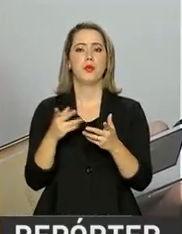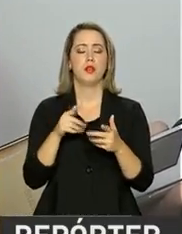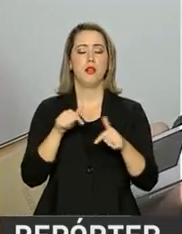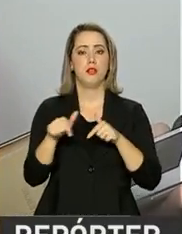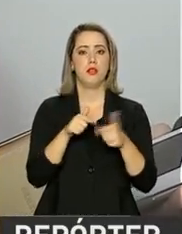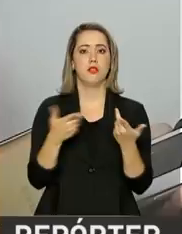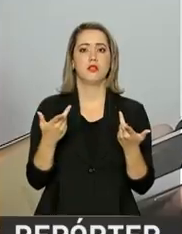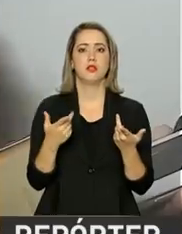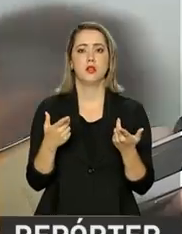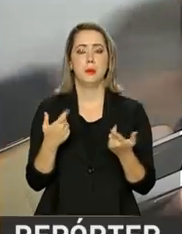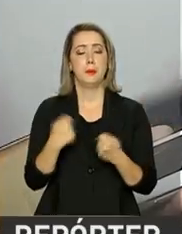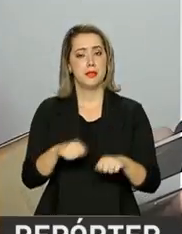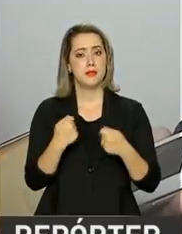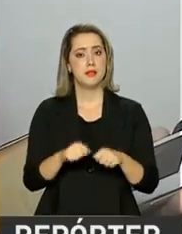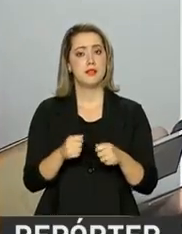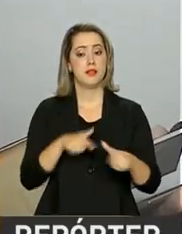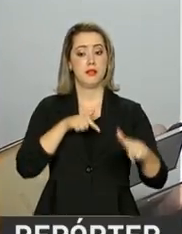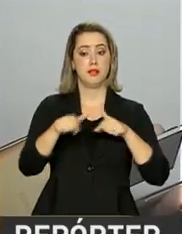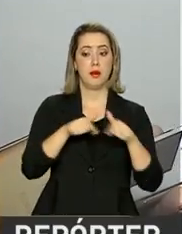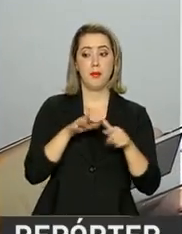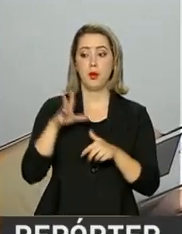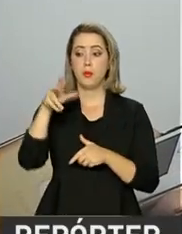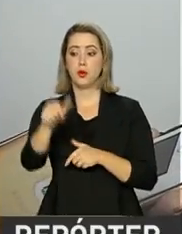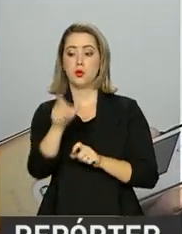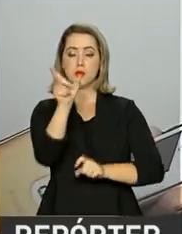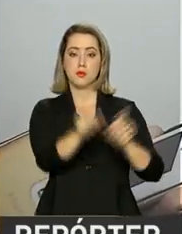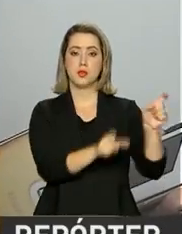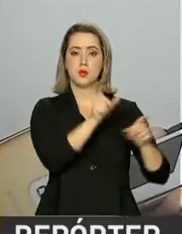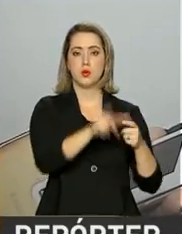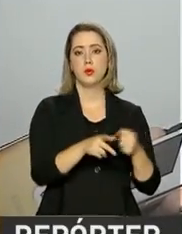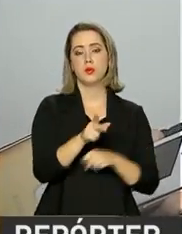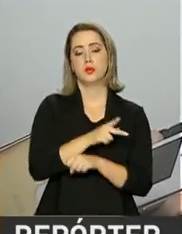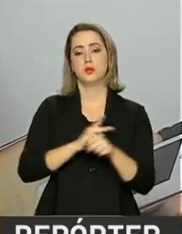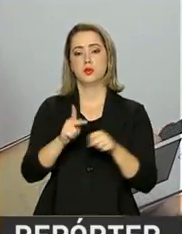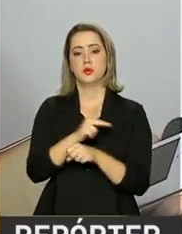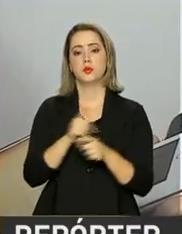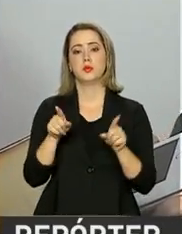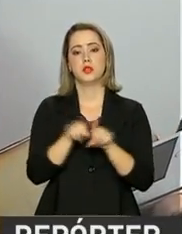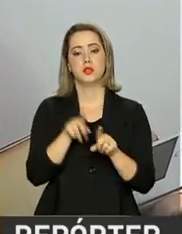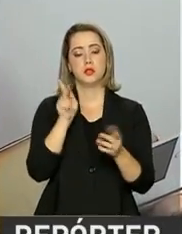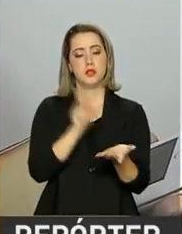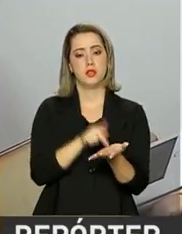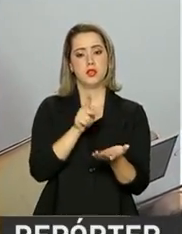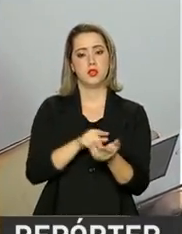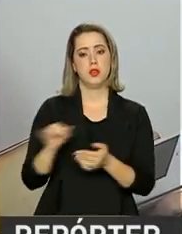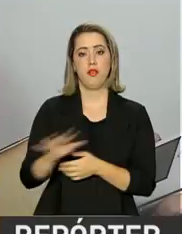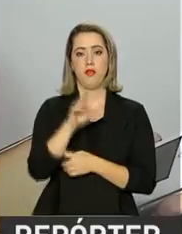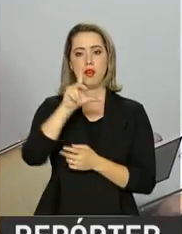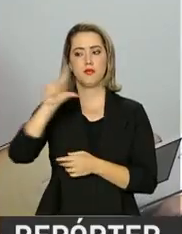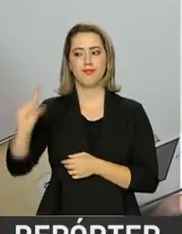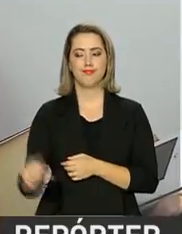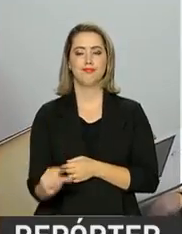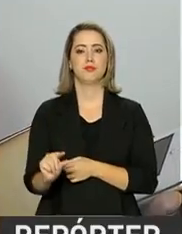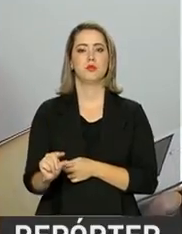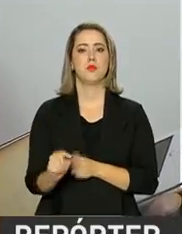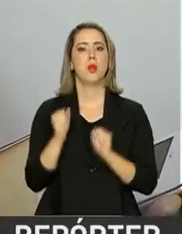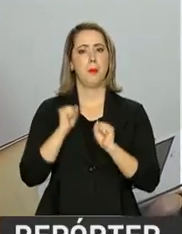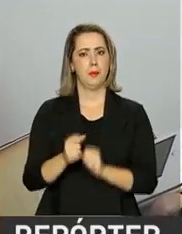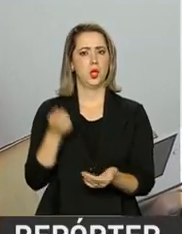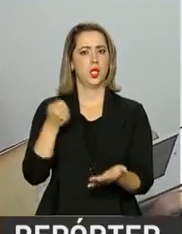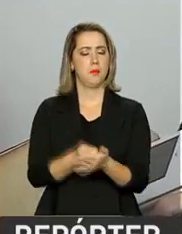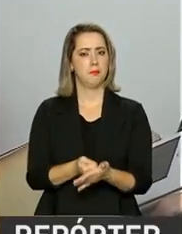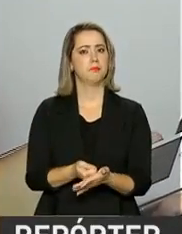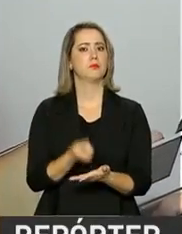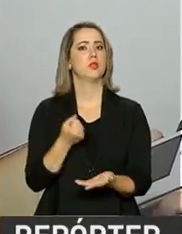com um emprego para todos um país que tenha de fato a inflação baixa poder de compra